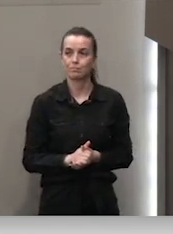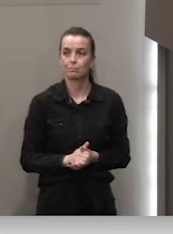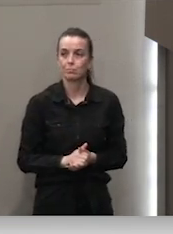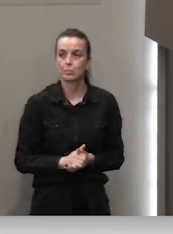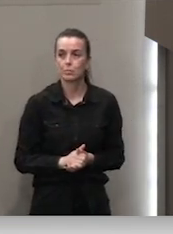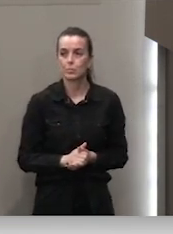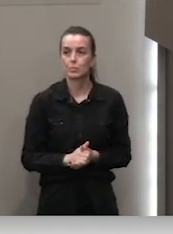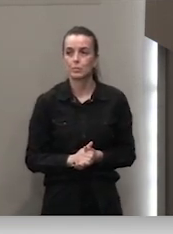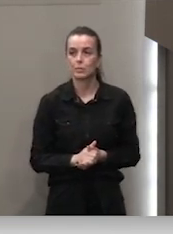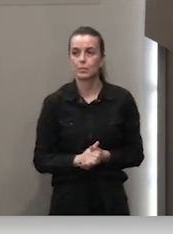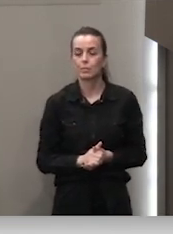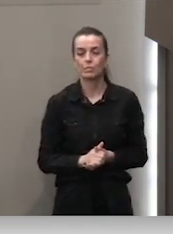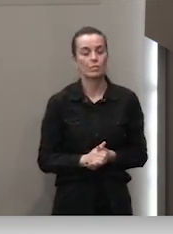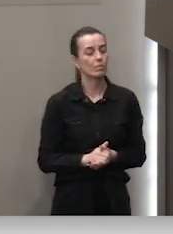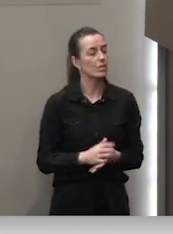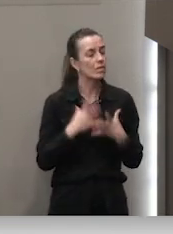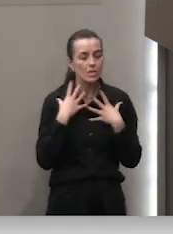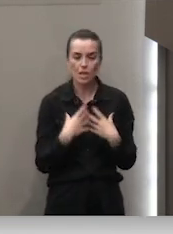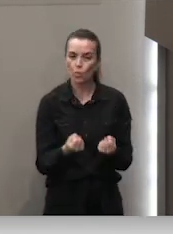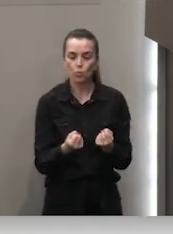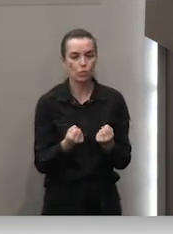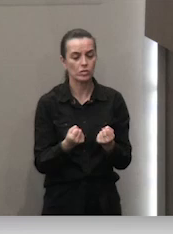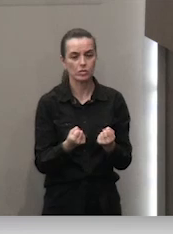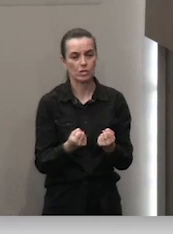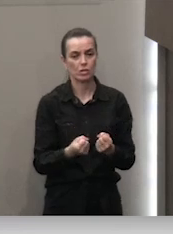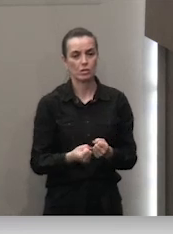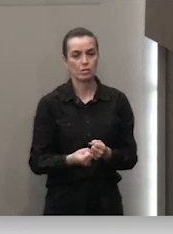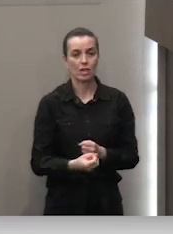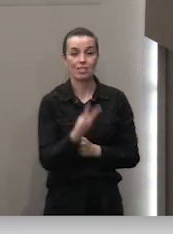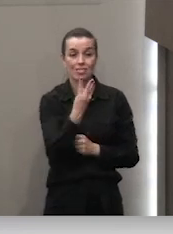É inadmissível que isso aconteça.